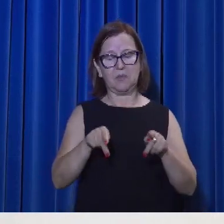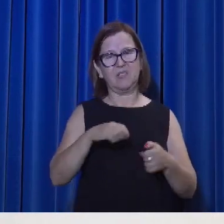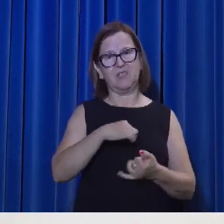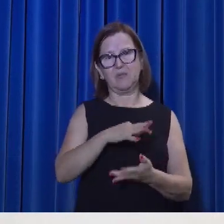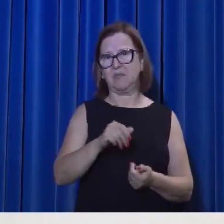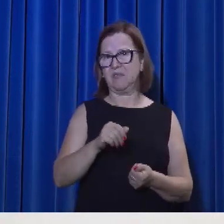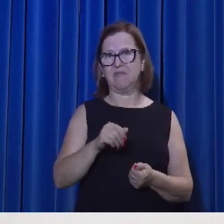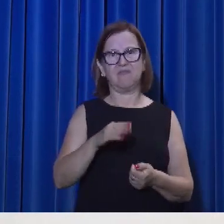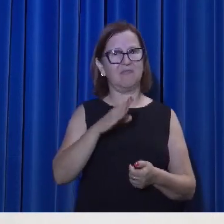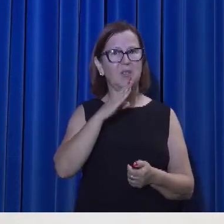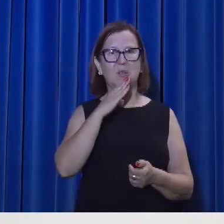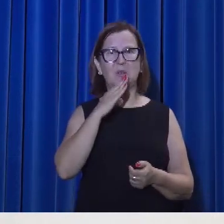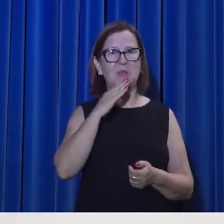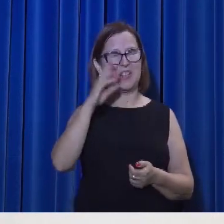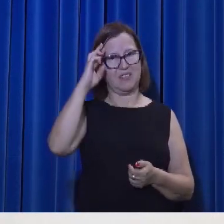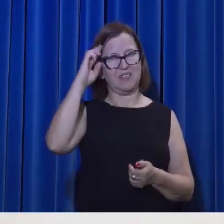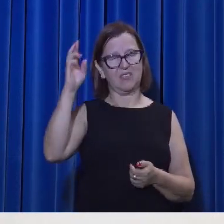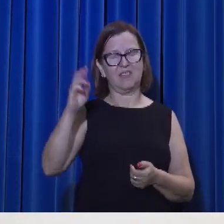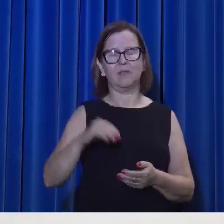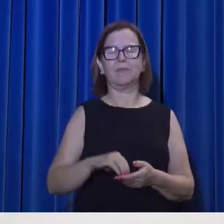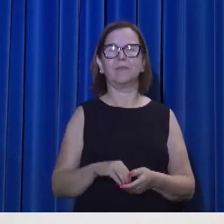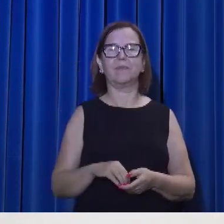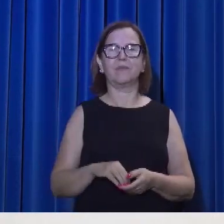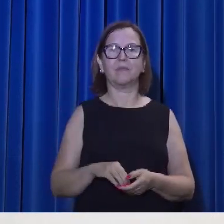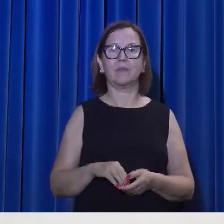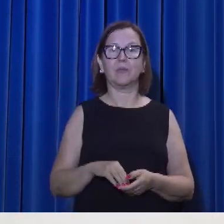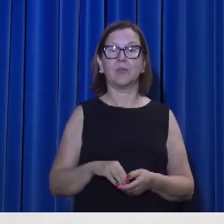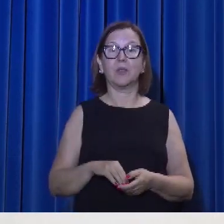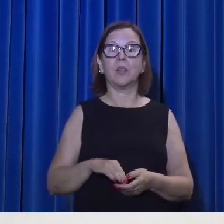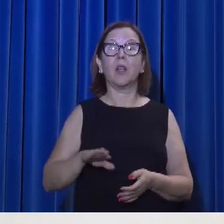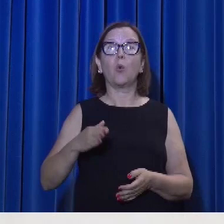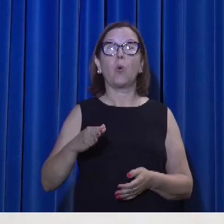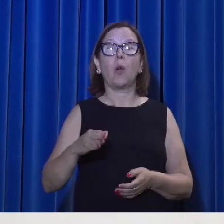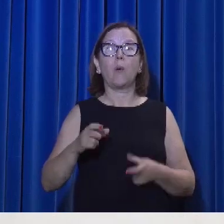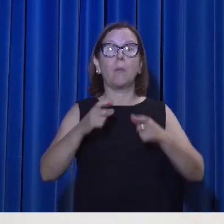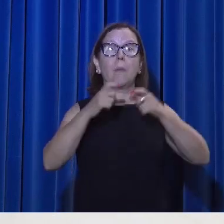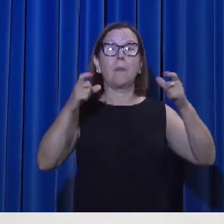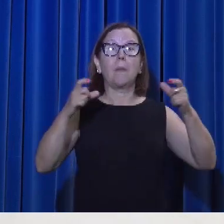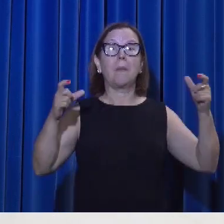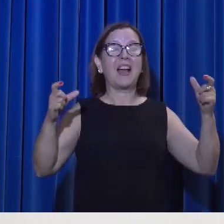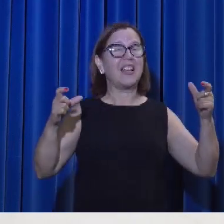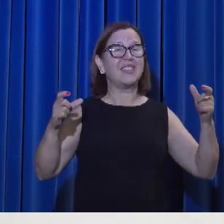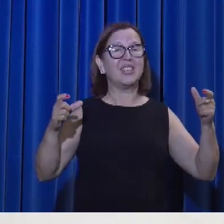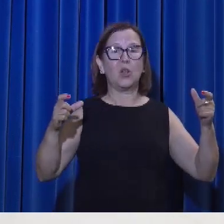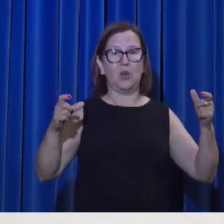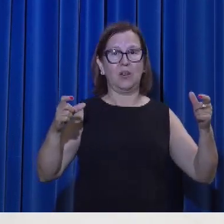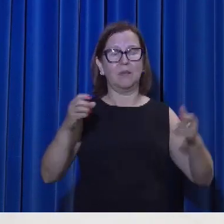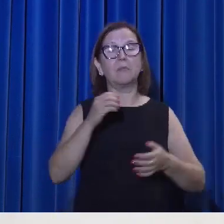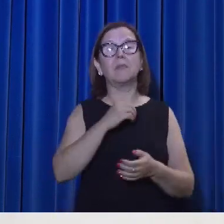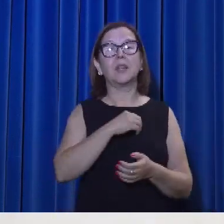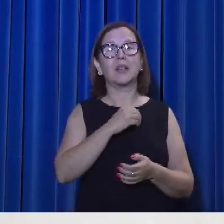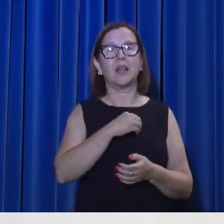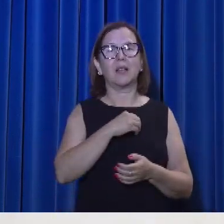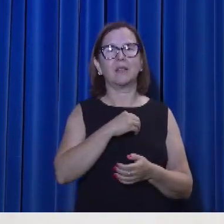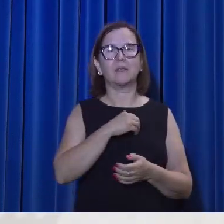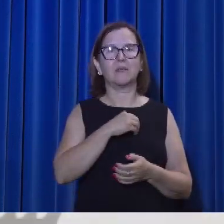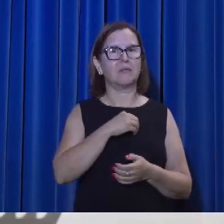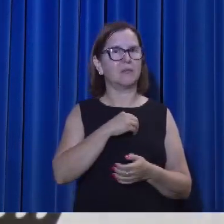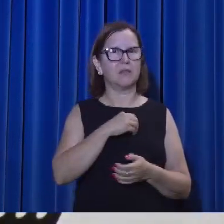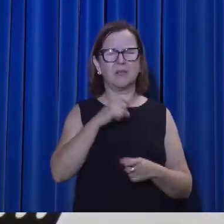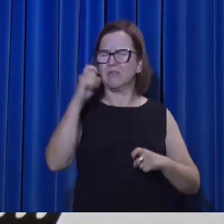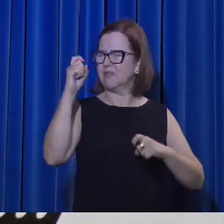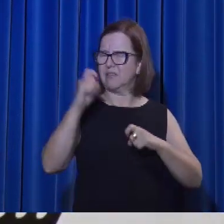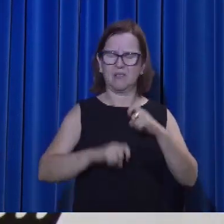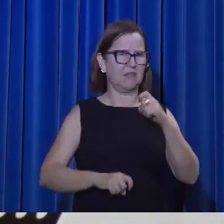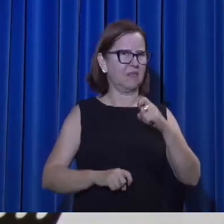Você sabe, meus irmãos, qual que é o maior de todos os pecados? O maior. Não é estuprar,